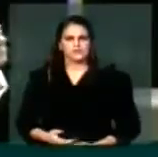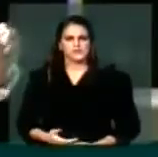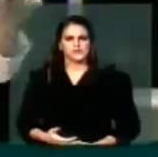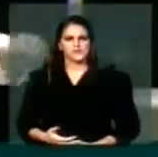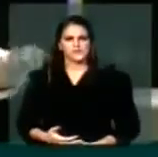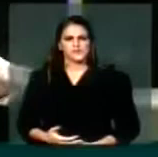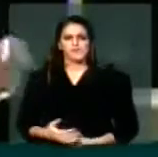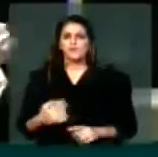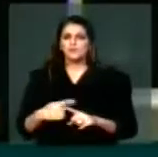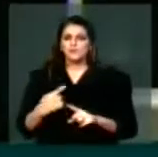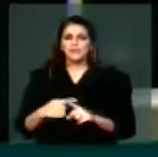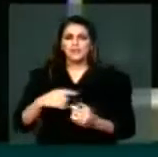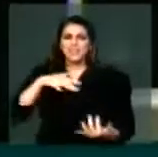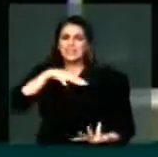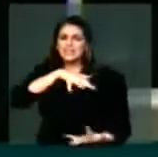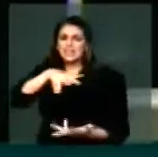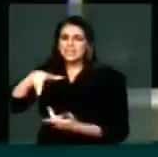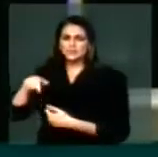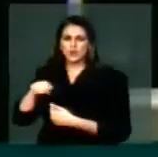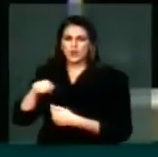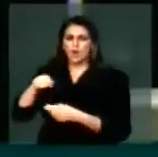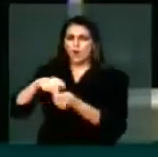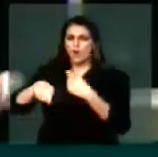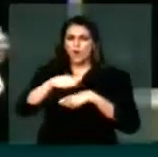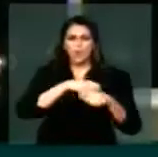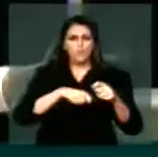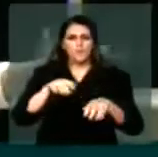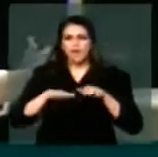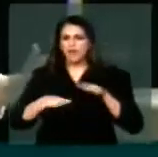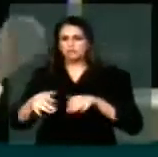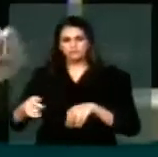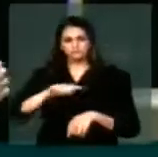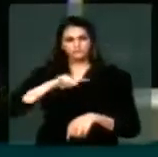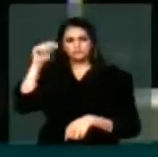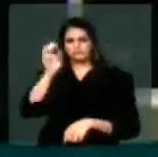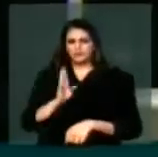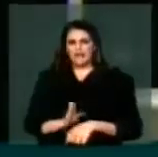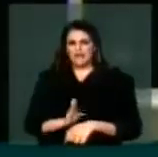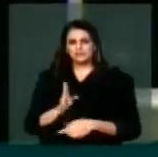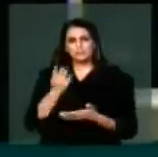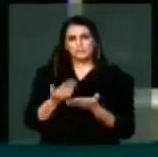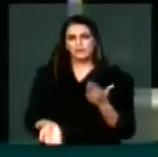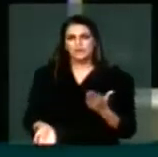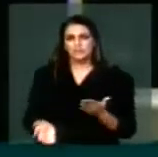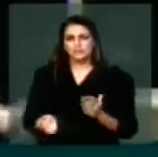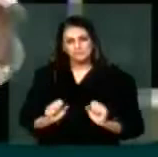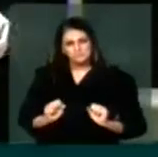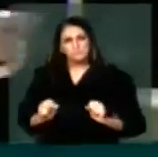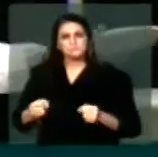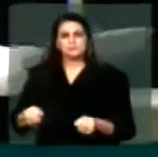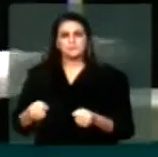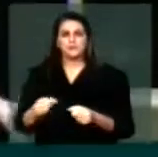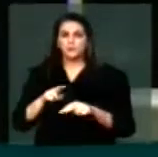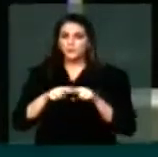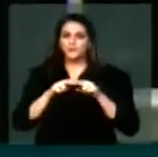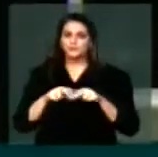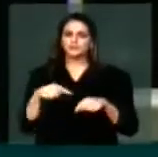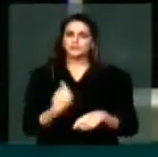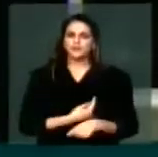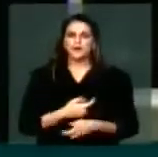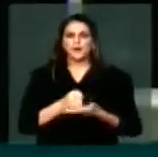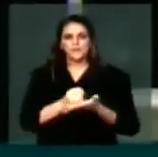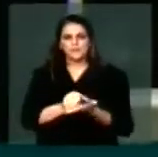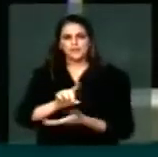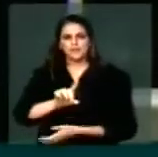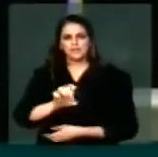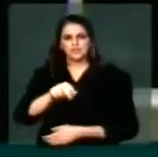dumping internacional que é feito no mercado brasileiro, de várias indústrias. Por isso, inclusive, apoiamos a desoneração de vários setores